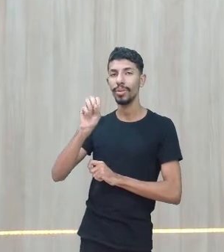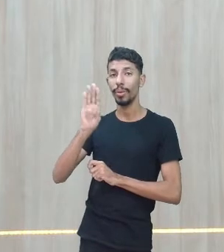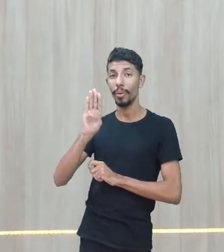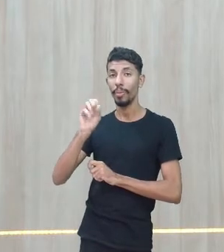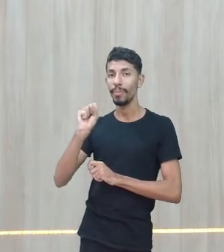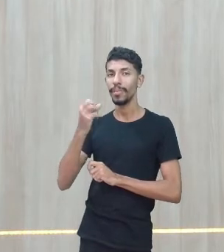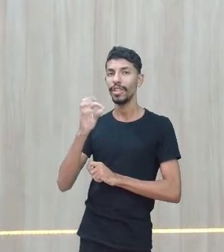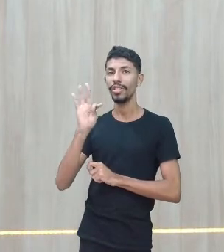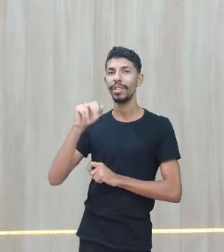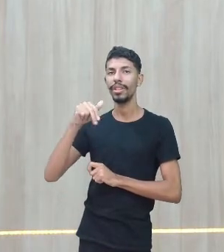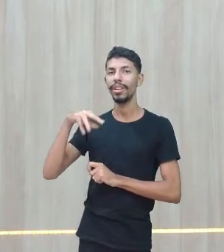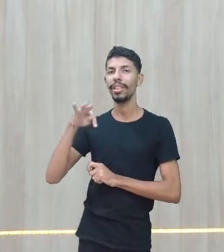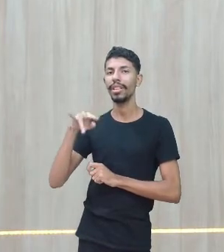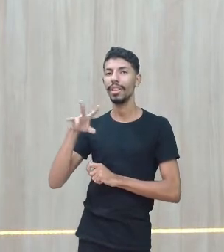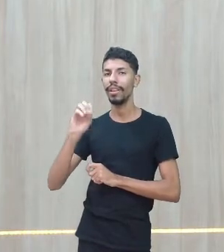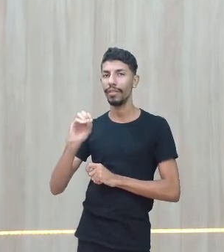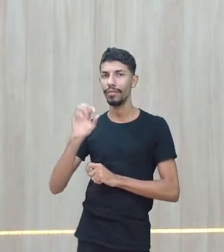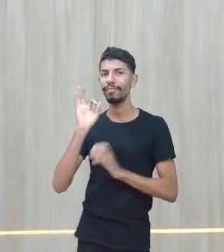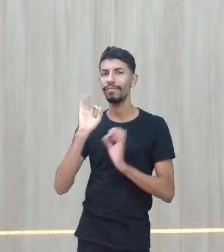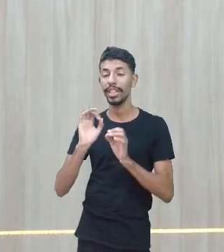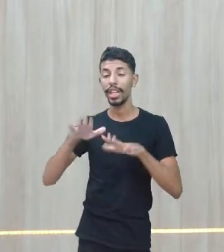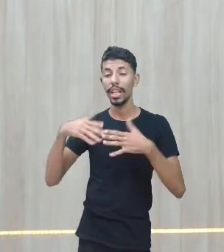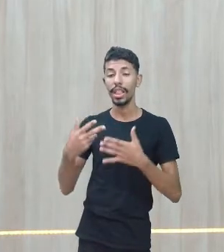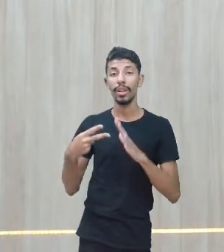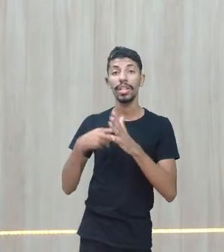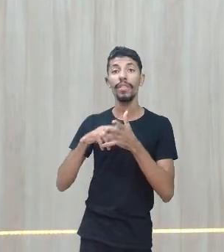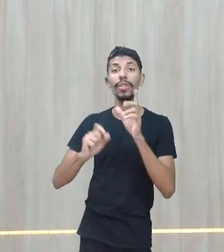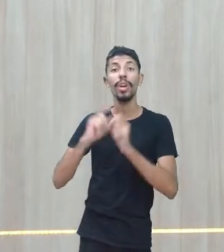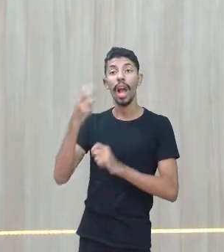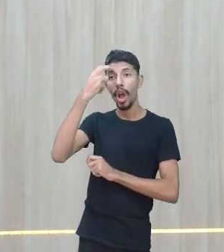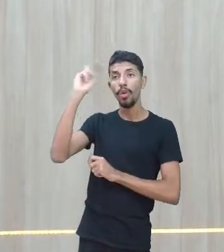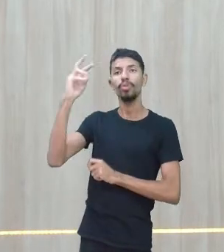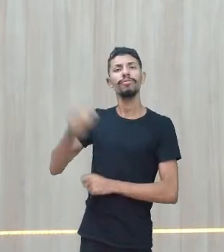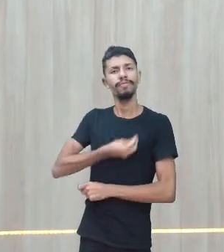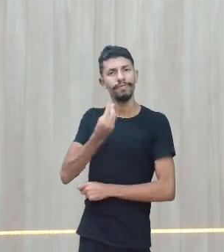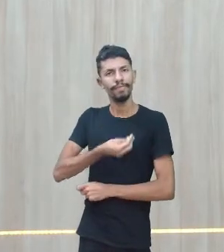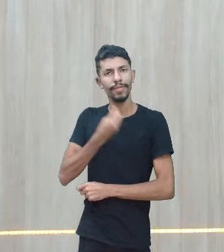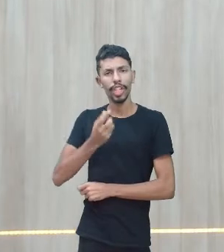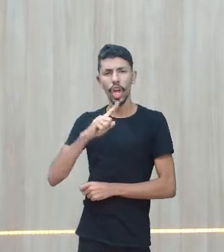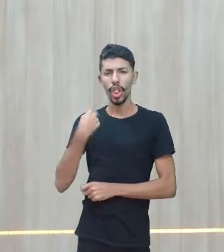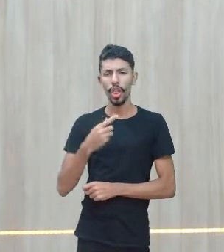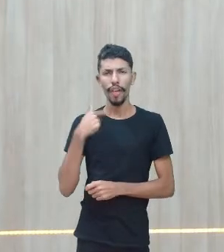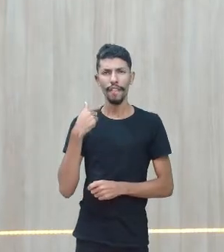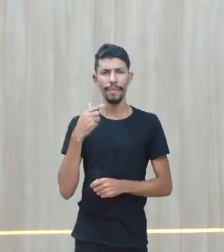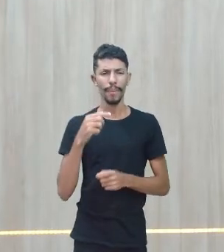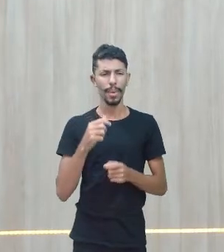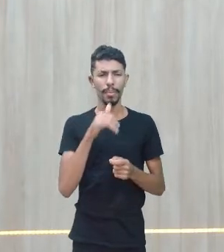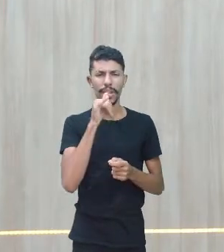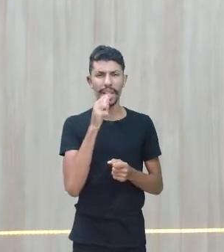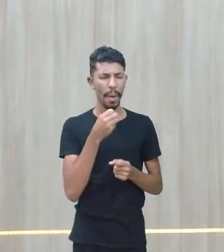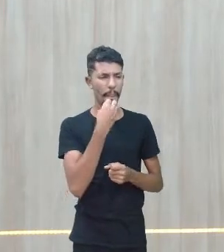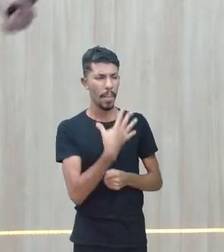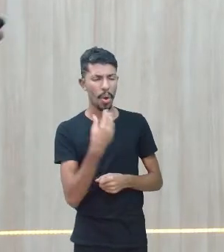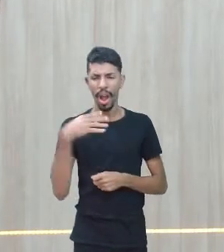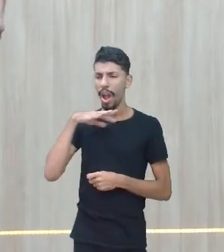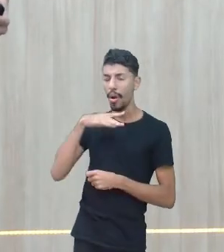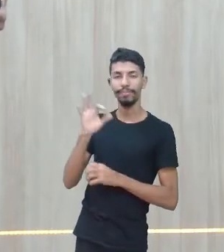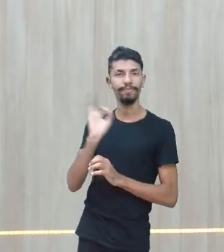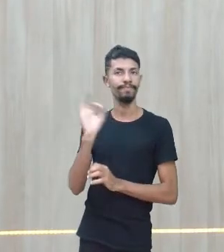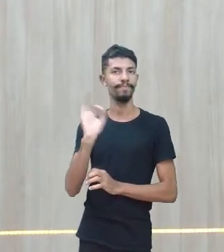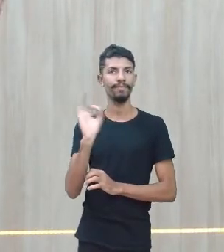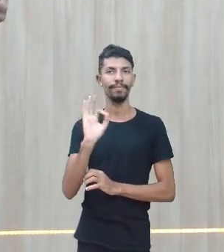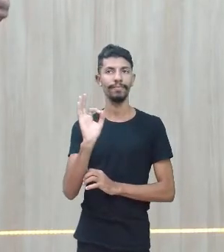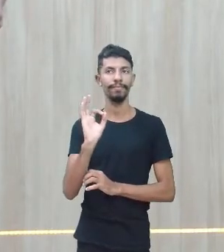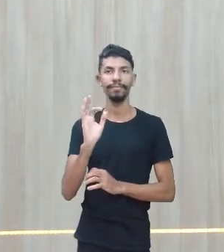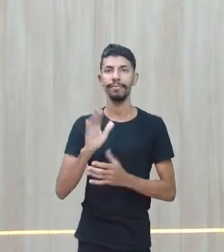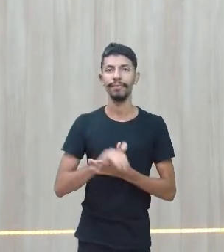ela existe. Então, não interessa se a gente vai classificar ela ou não. Se ela presta, se ela não presta, se ela é boa, se ela não